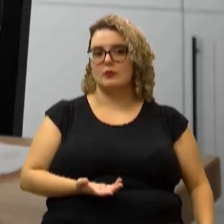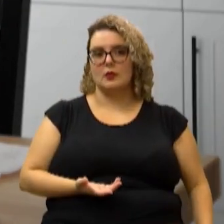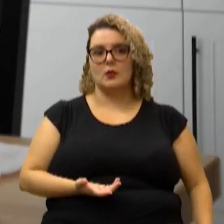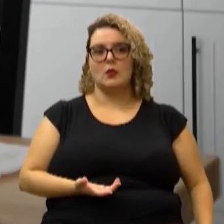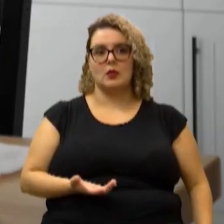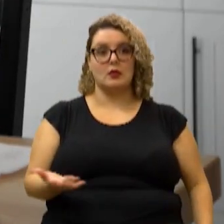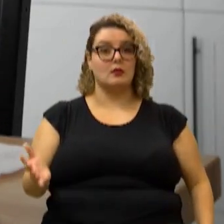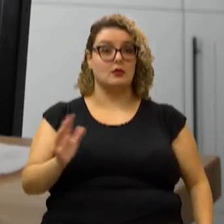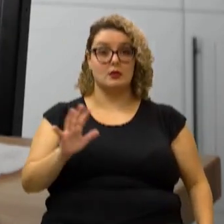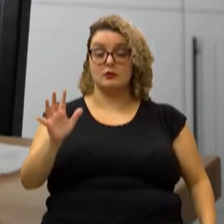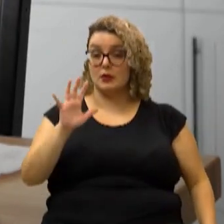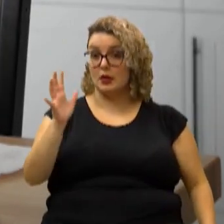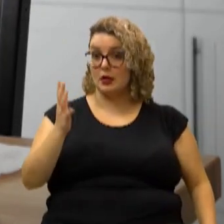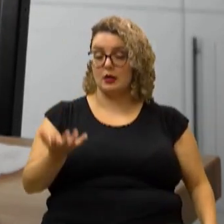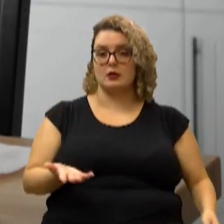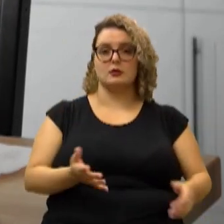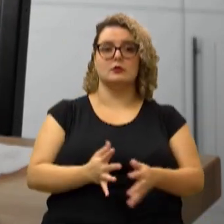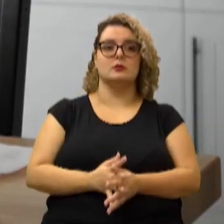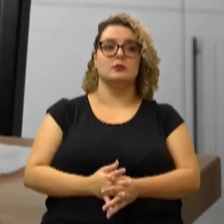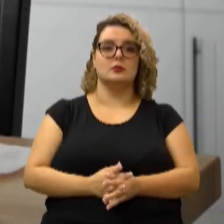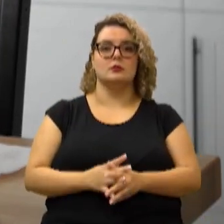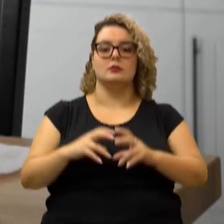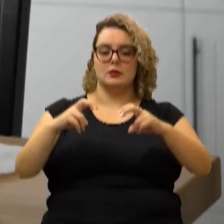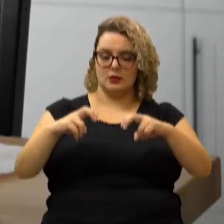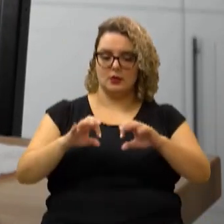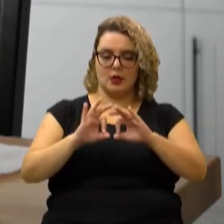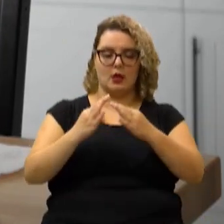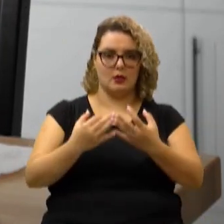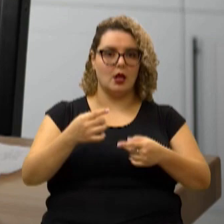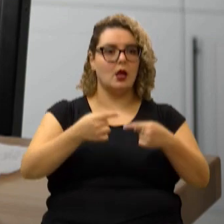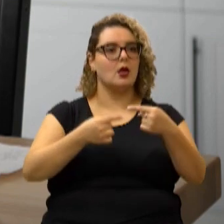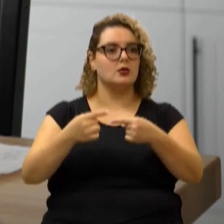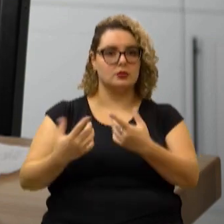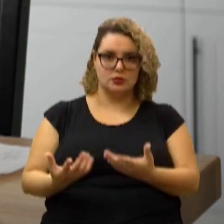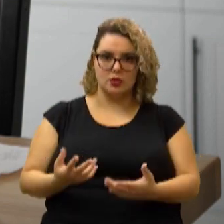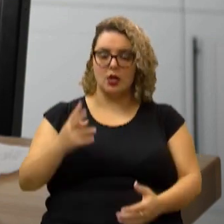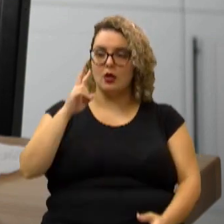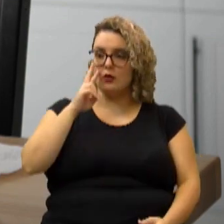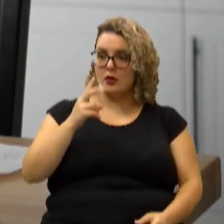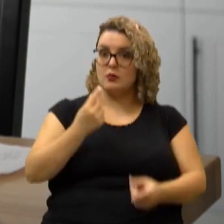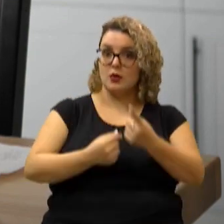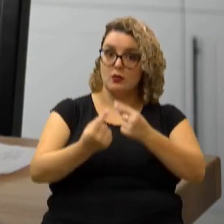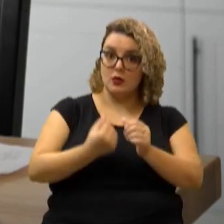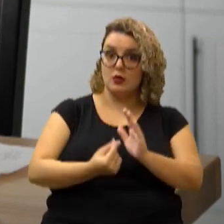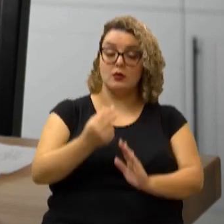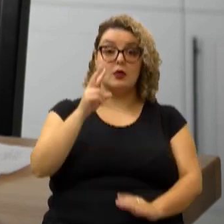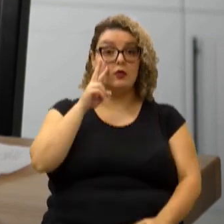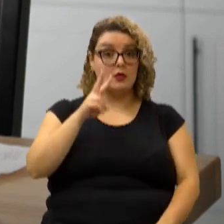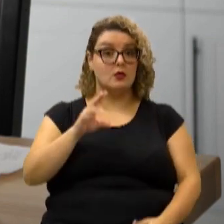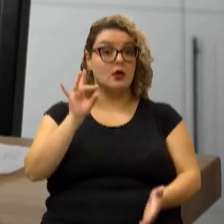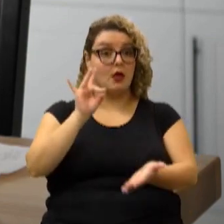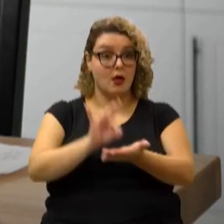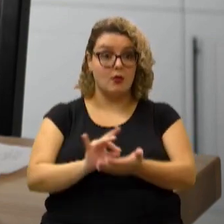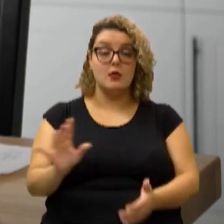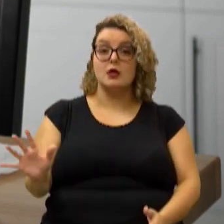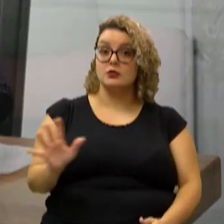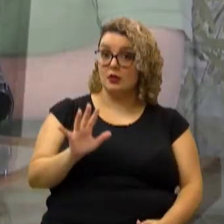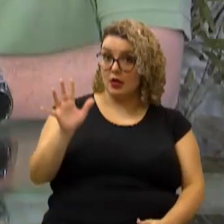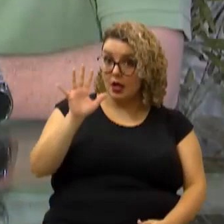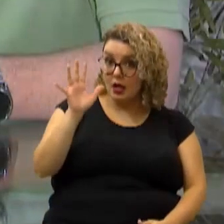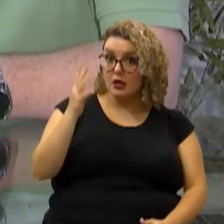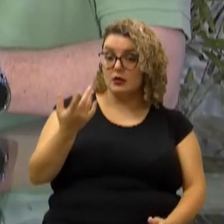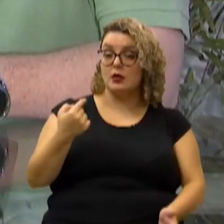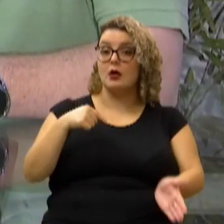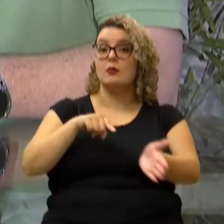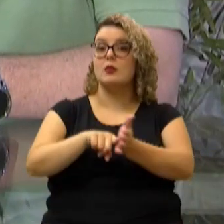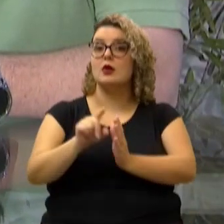estava ficando muito caro nós sentamos em família a gente discutiu olhamos para o orçamento a gente viu que realmente estava muito